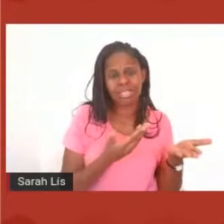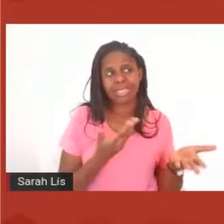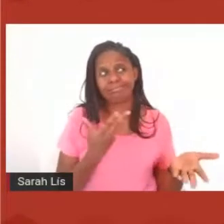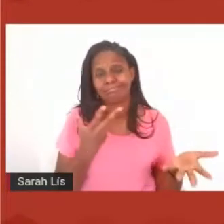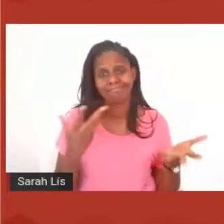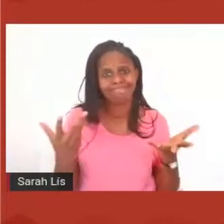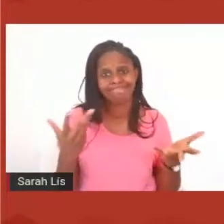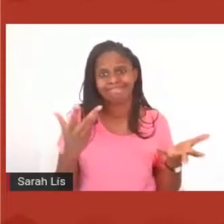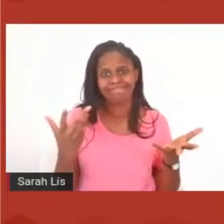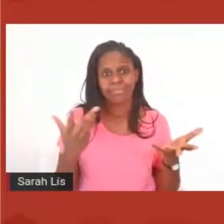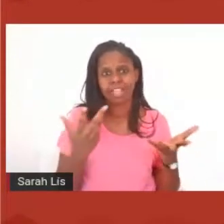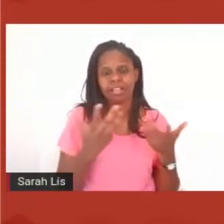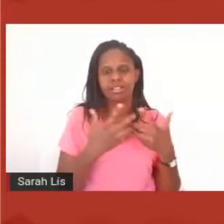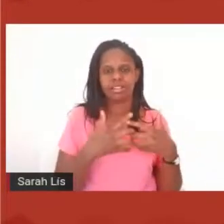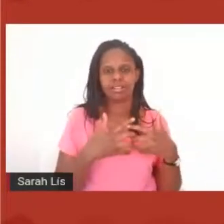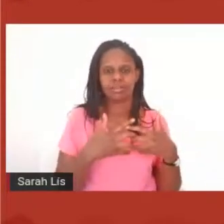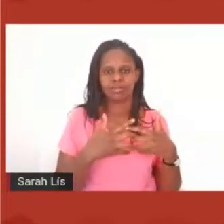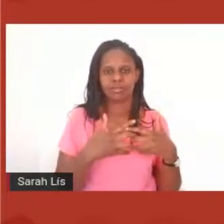Travou.